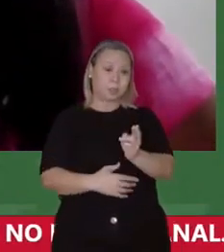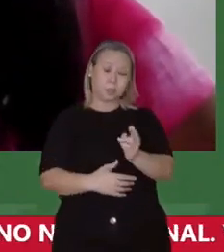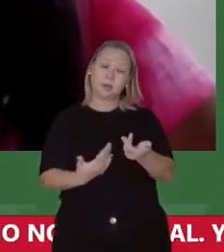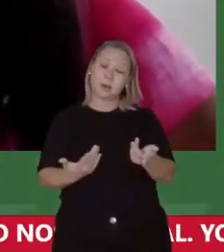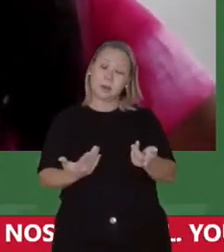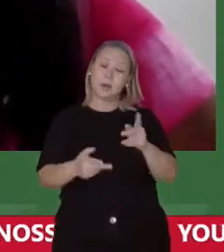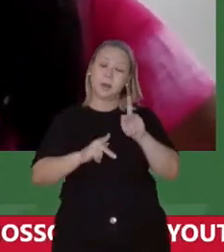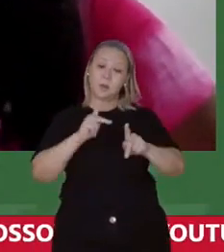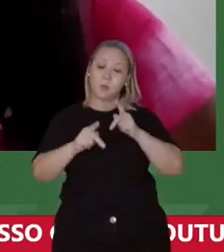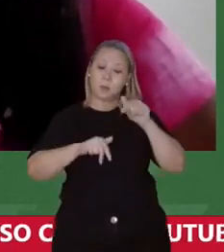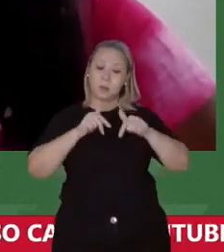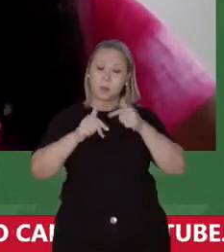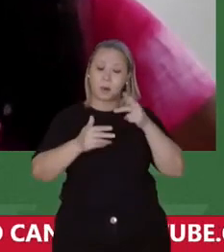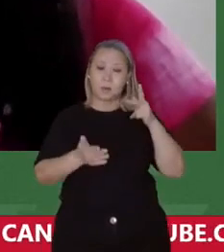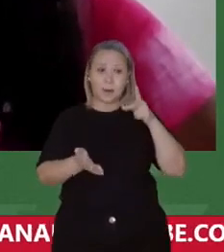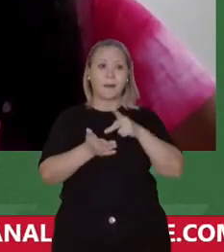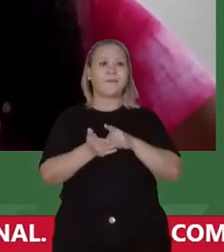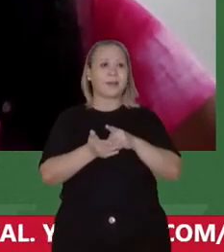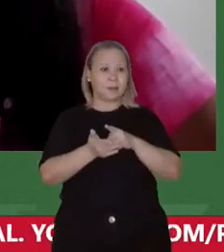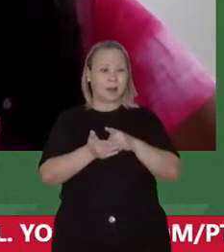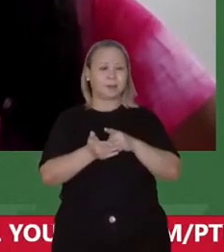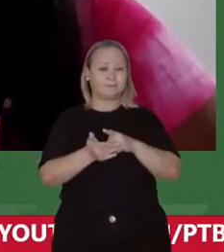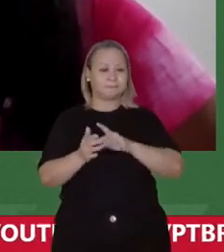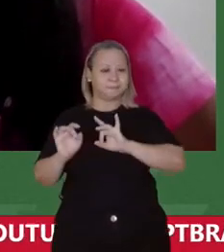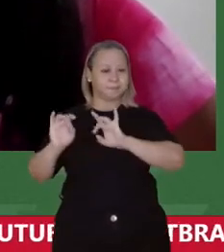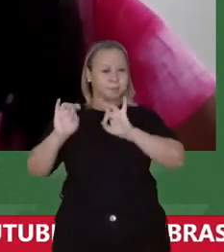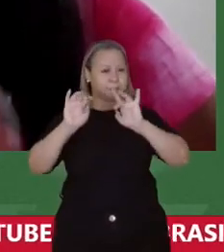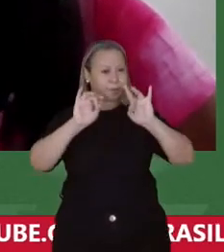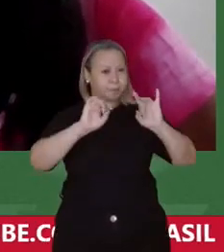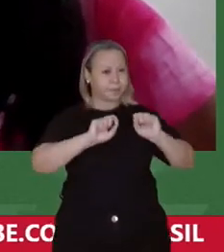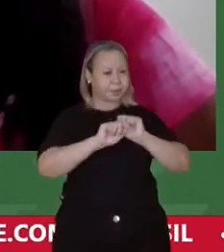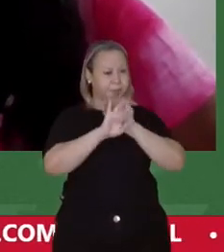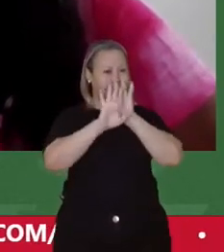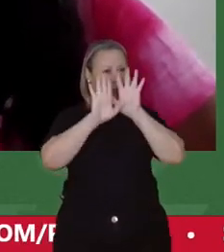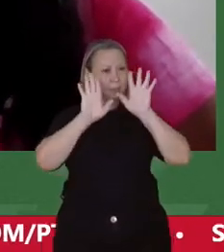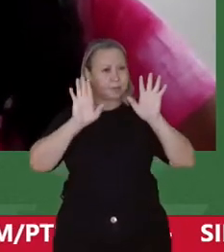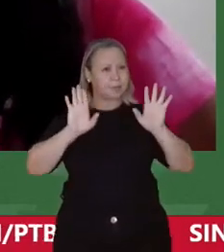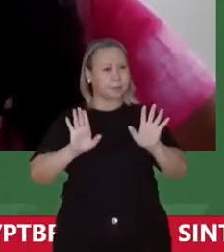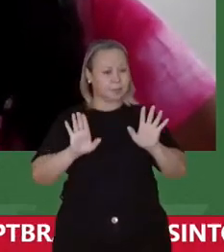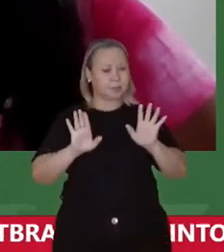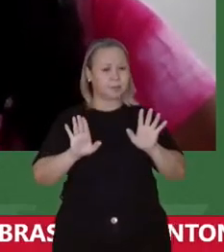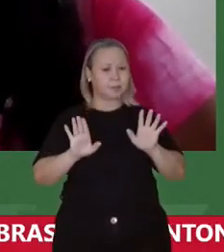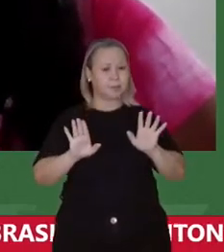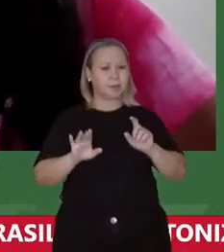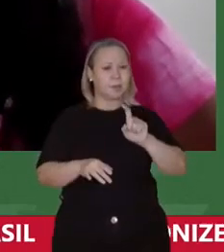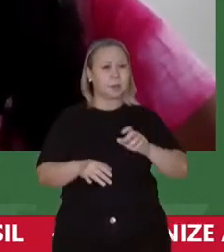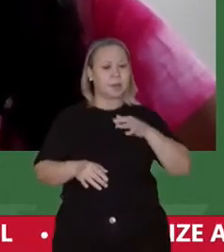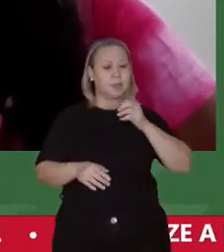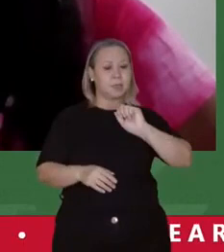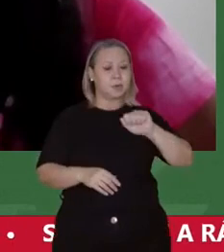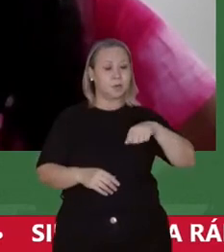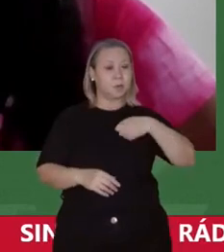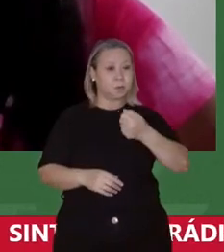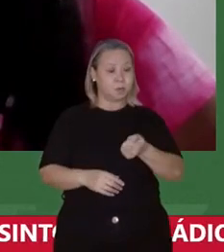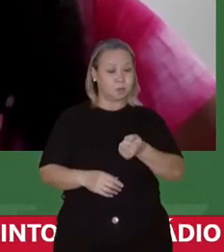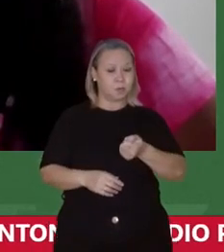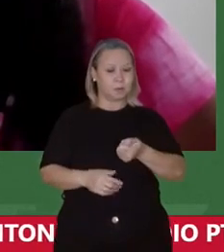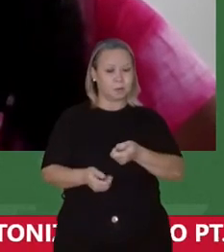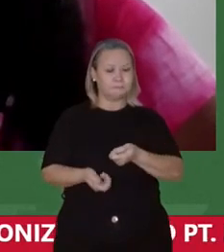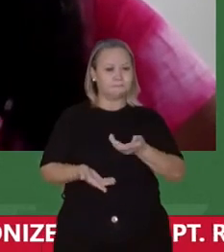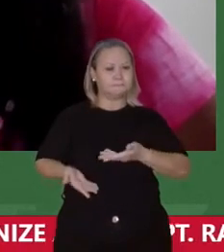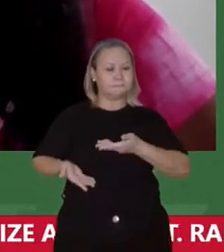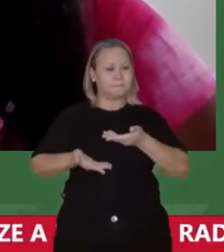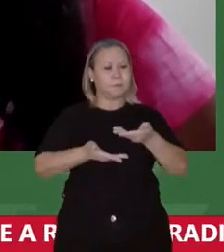trabalha para que a verdade seja cada vez mais o guindaste, né, que puxa o nosso governo para